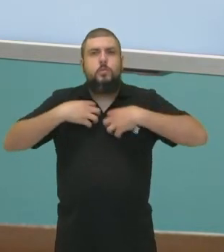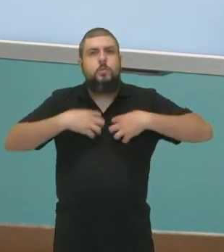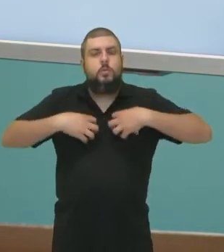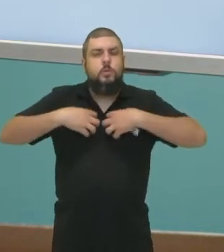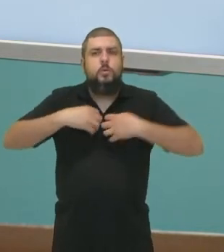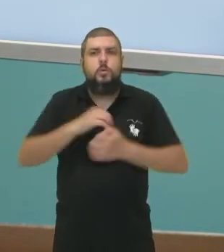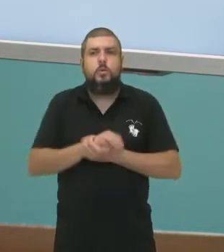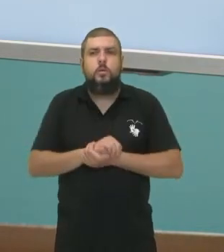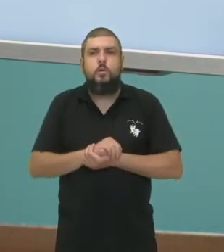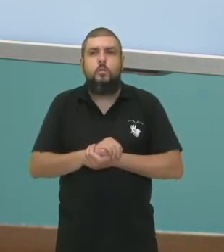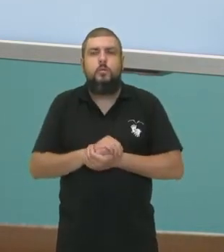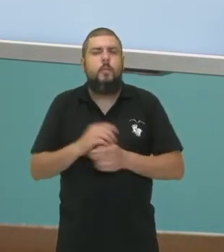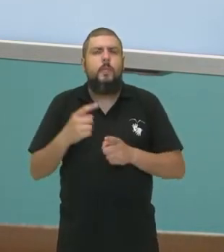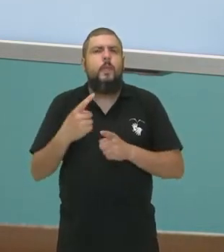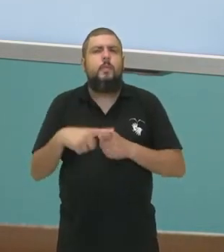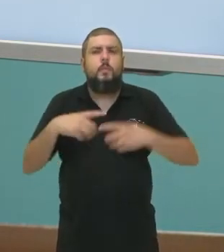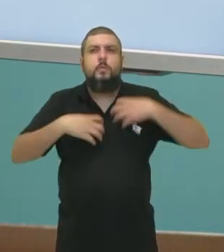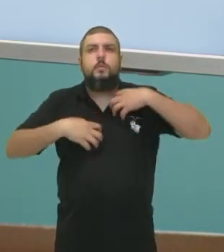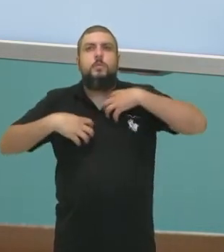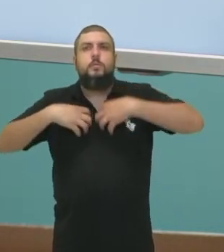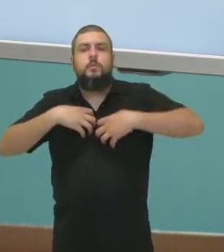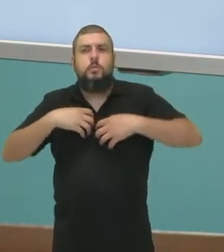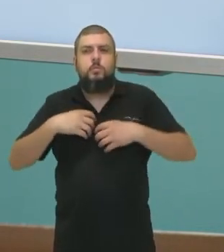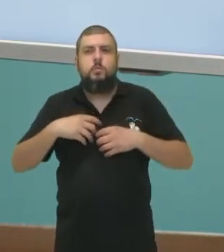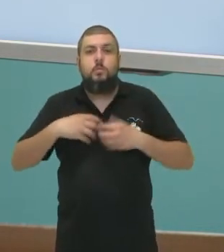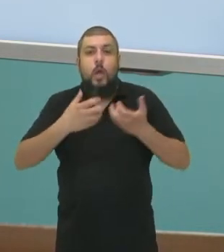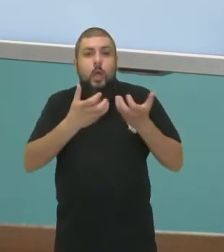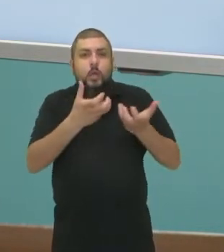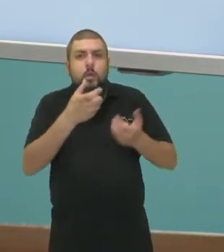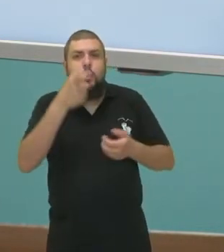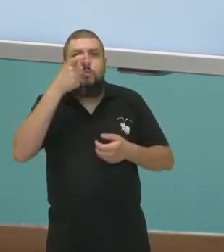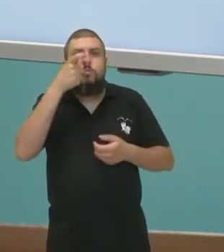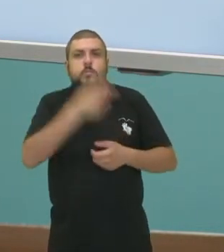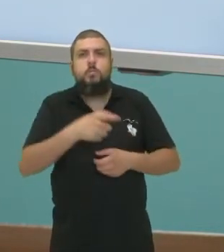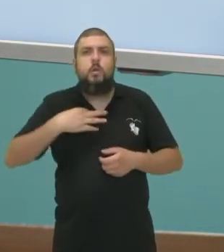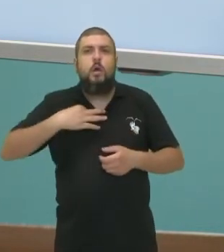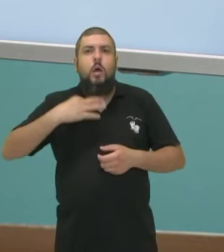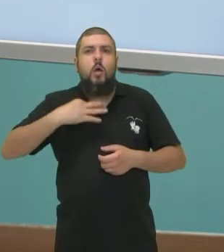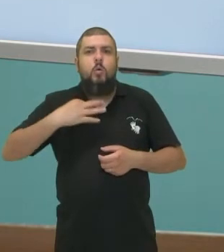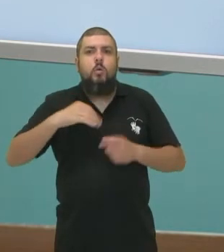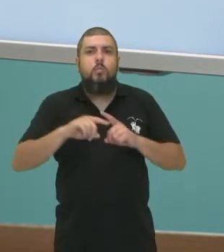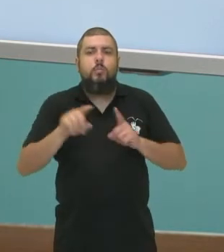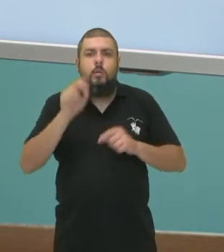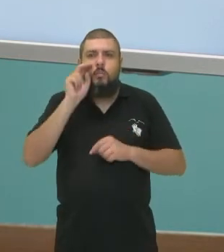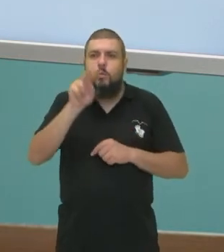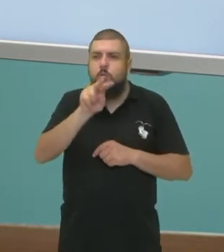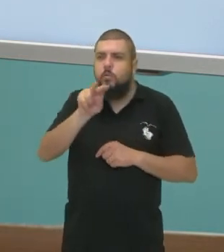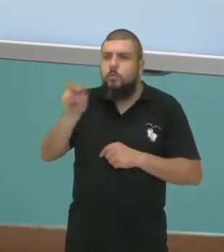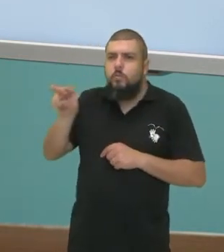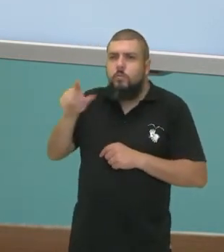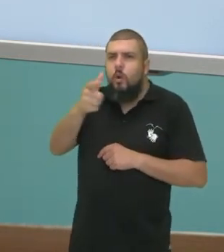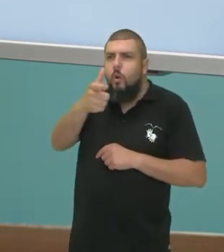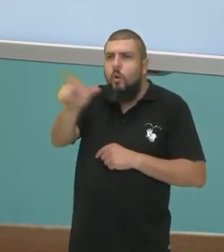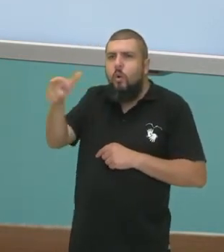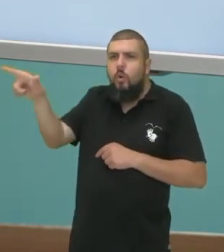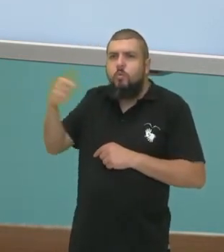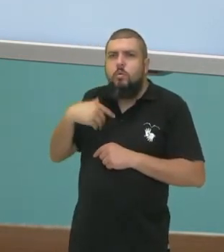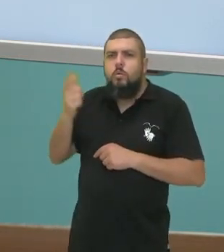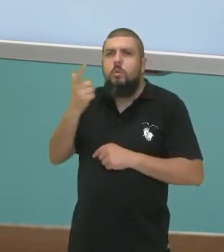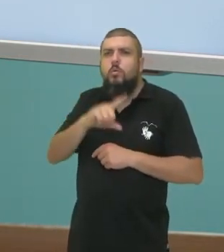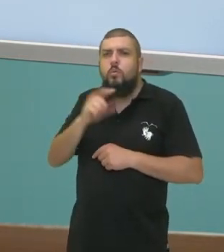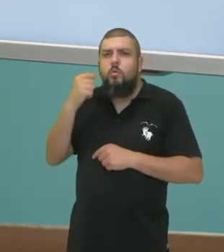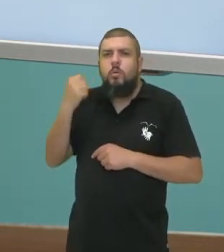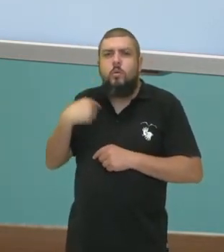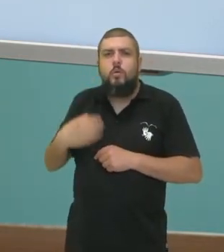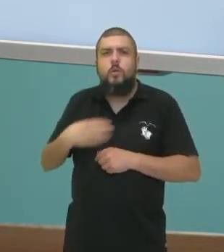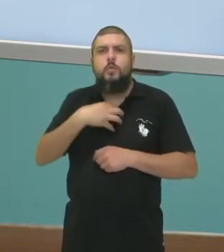quero tanto uma roupa de marca, eu quero tanto determinada roupa e eu não posso adquirir, e eu vejo que outros, né, conseguiram. Então, há uma tensão nesse